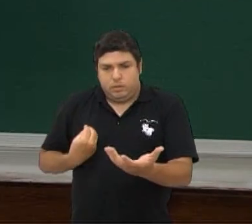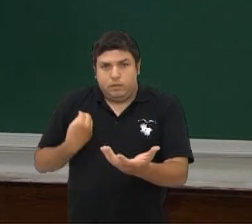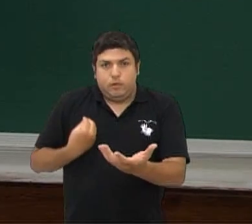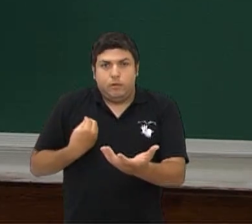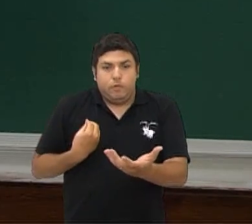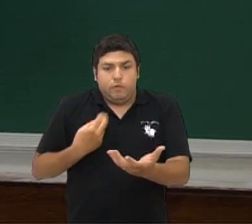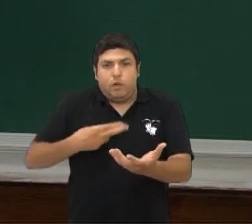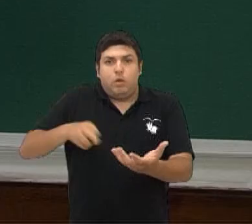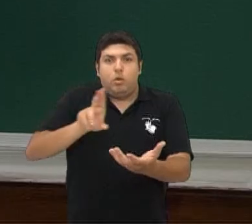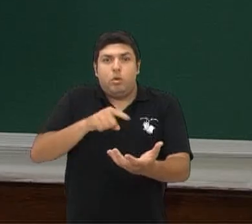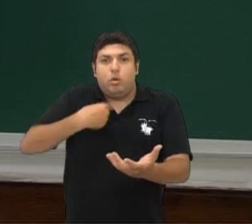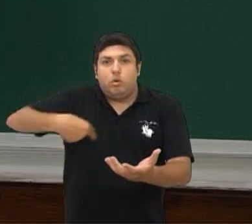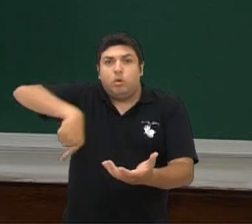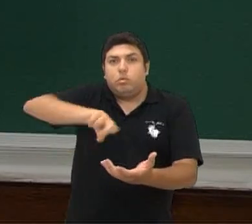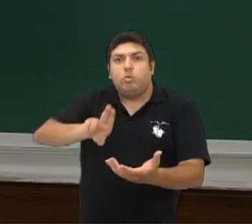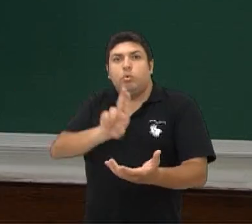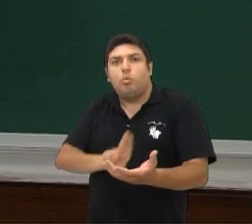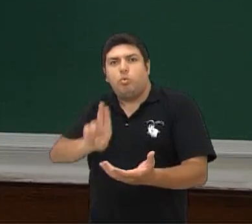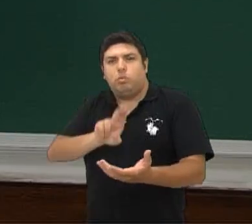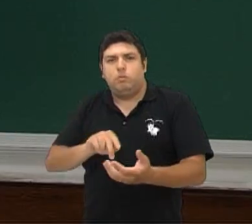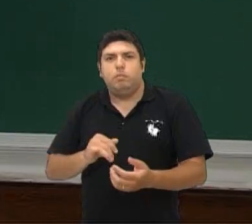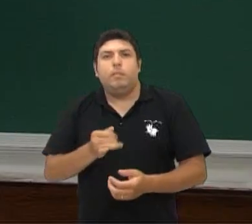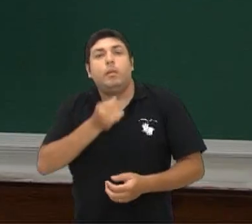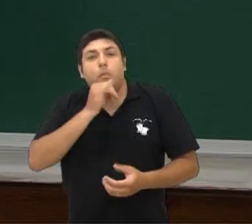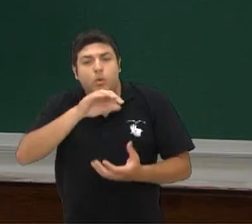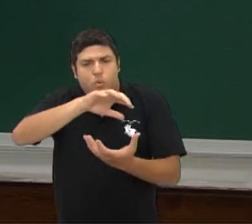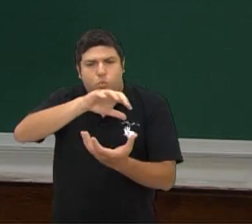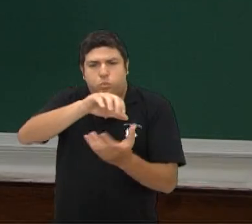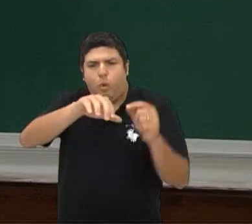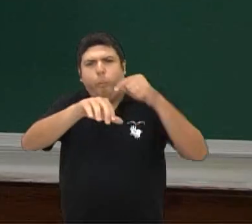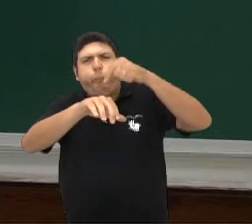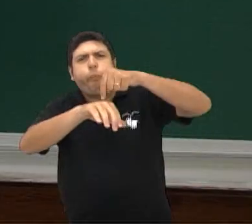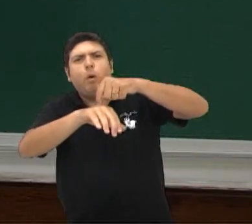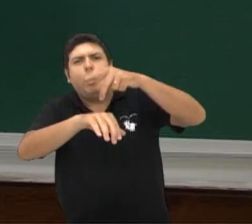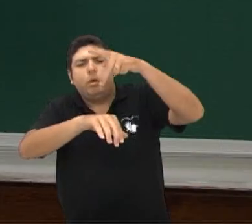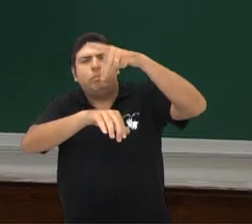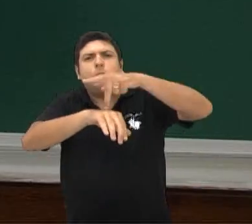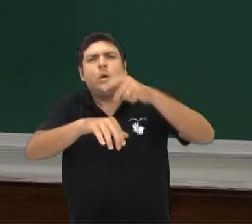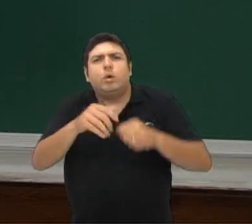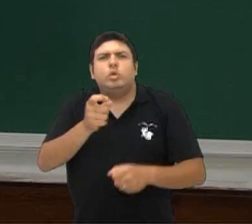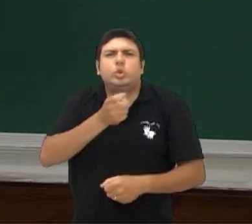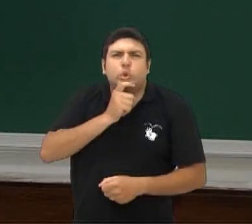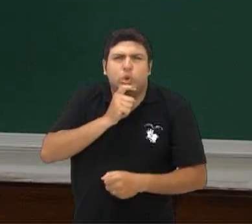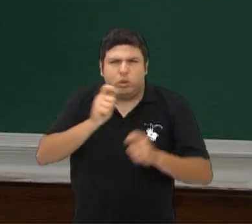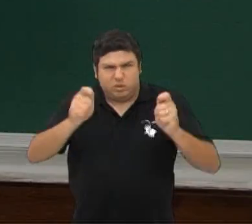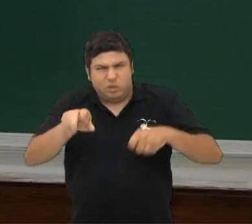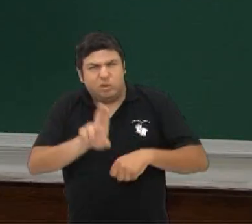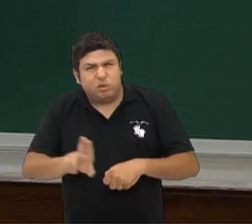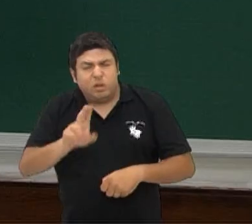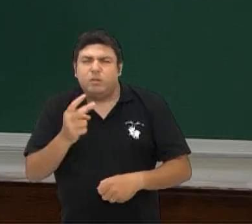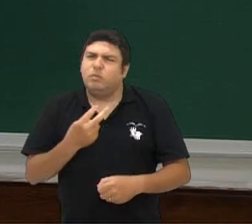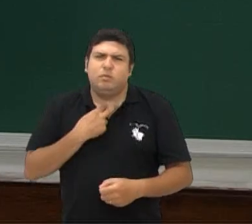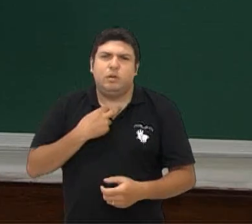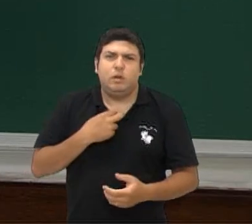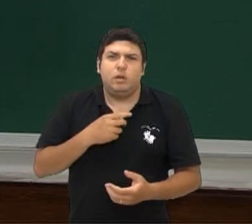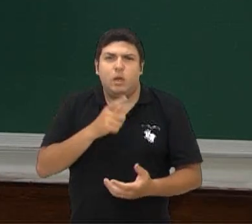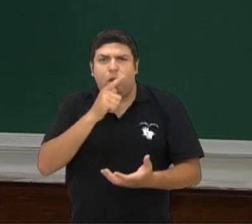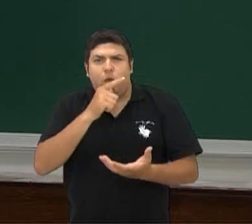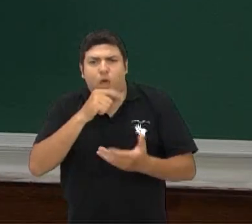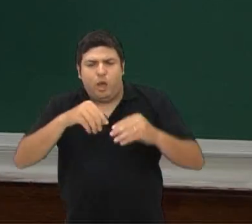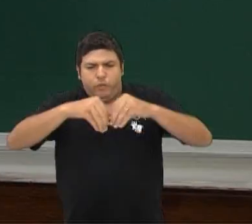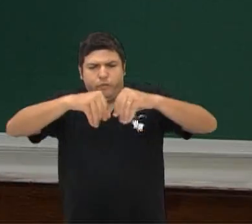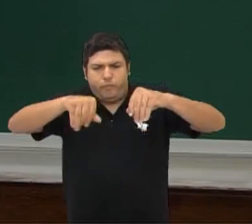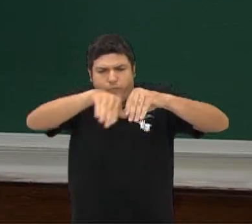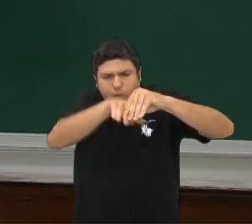para o nosso uso. Né? A água lá da geleira não está disponível para o nosso uso. Subterrânea, muito difícil. Então, a água para o nosso uso é